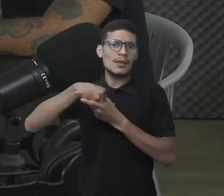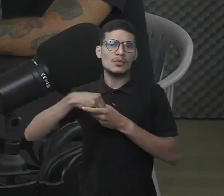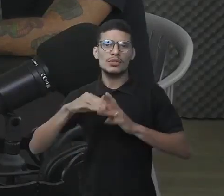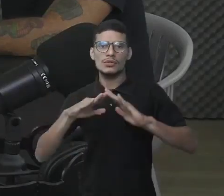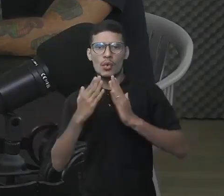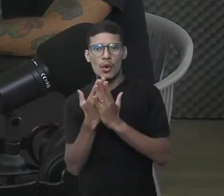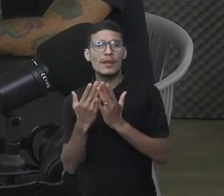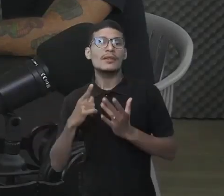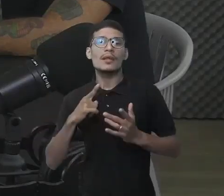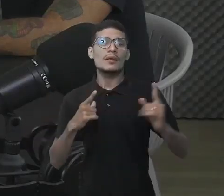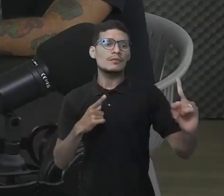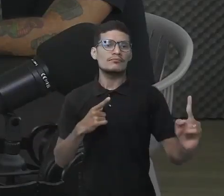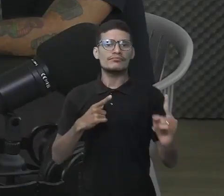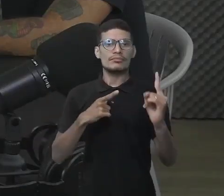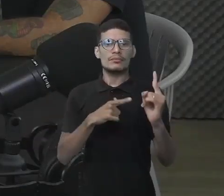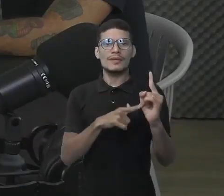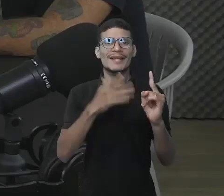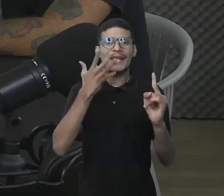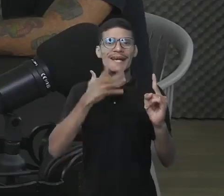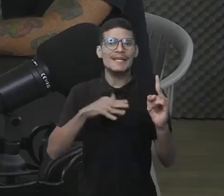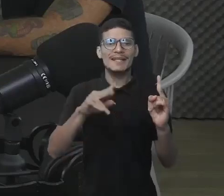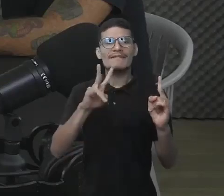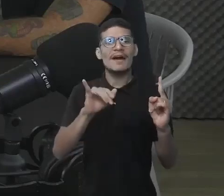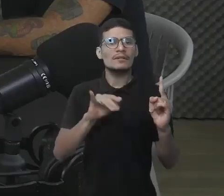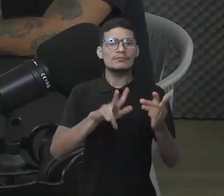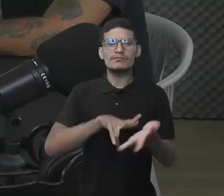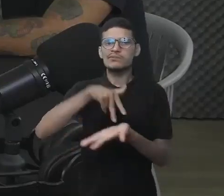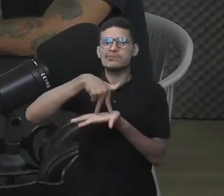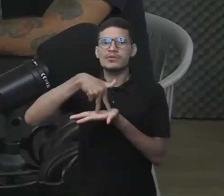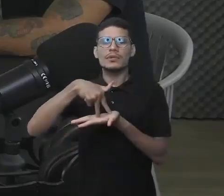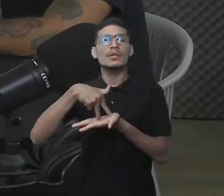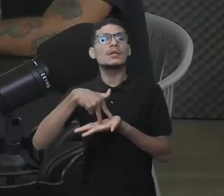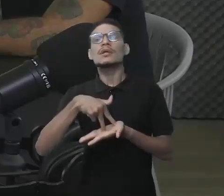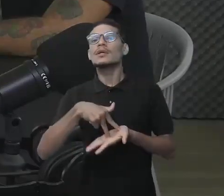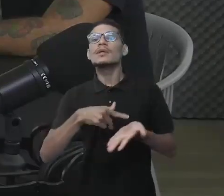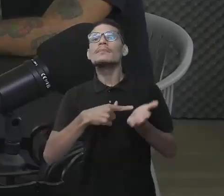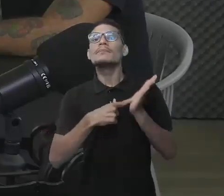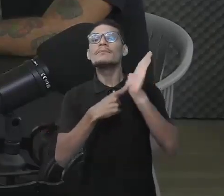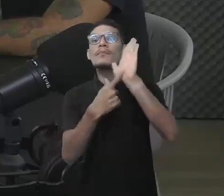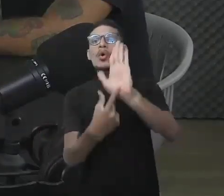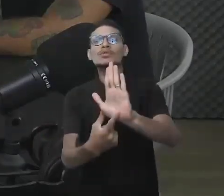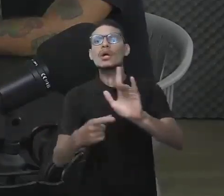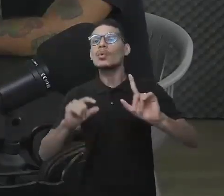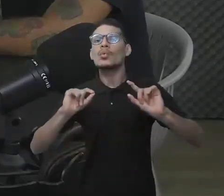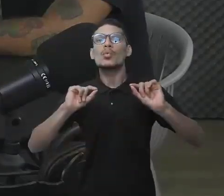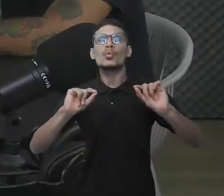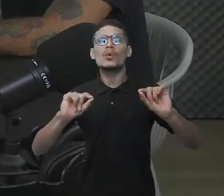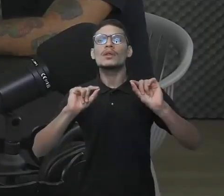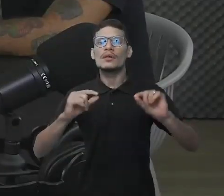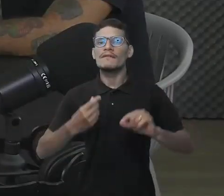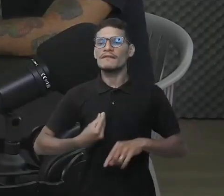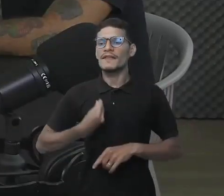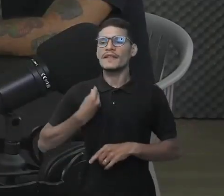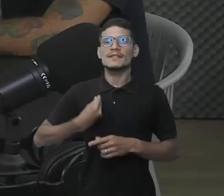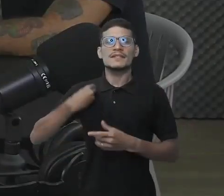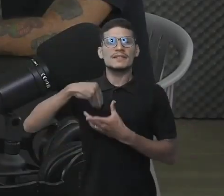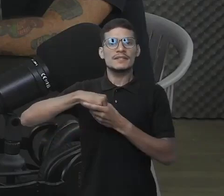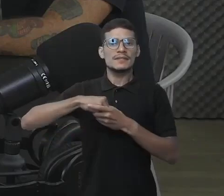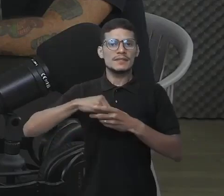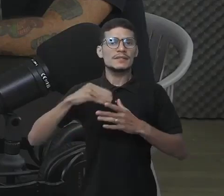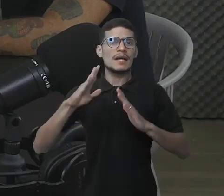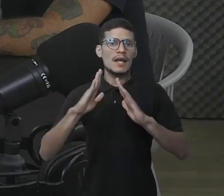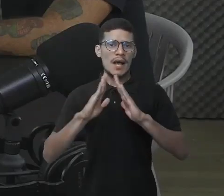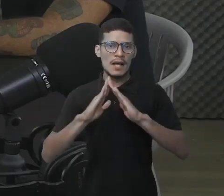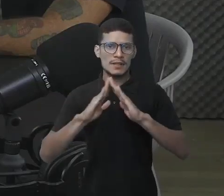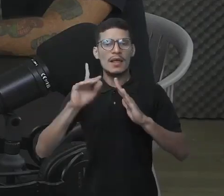criança ou um adolescente levanta e identifica aquilo que ela vivencia como sendo uma